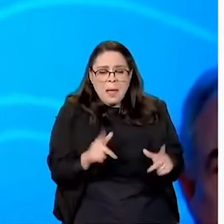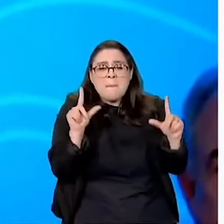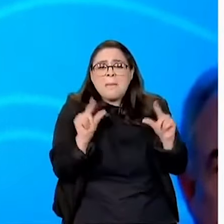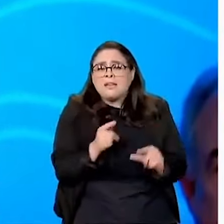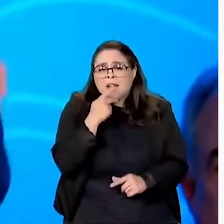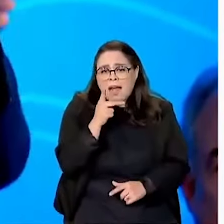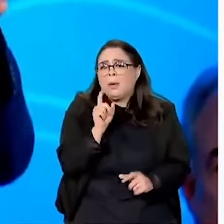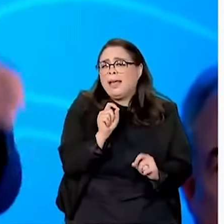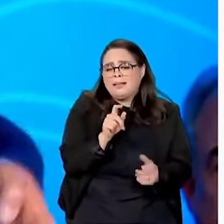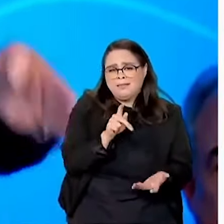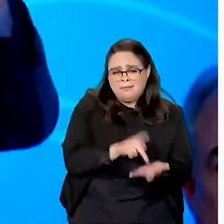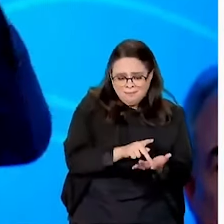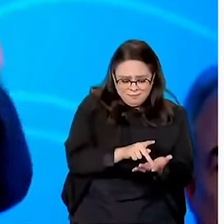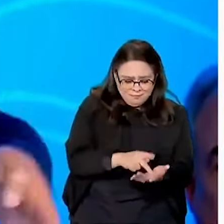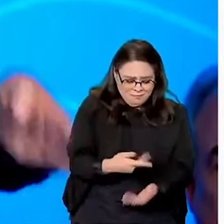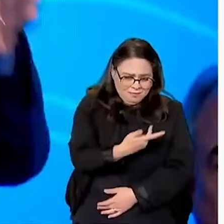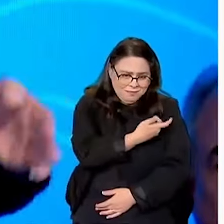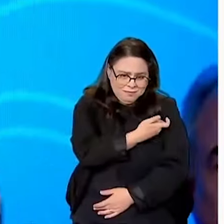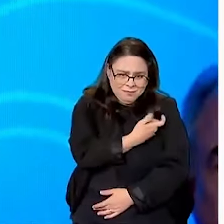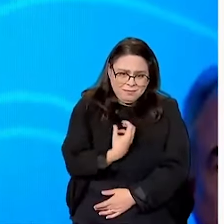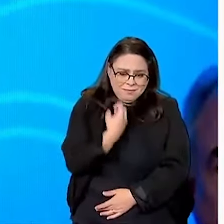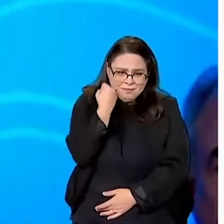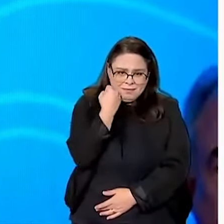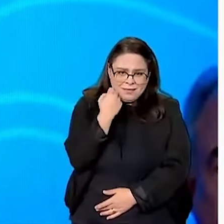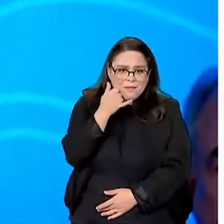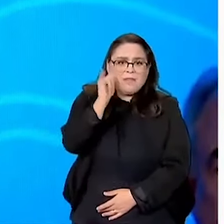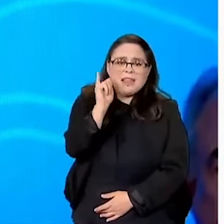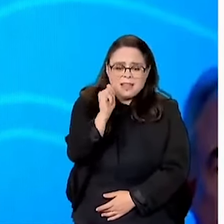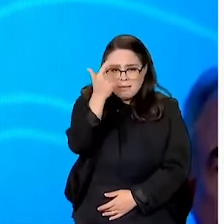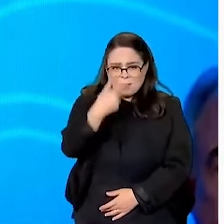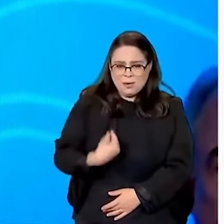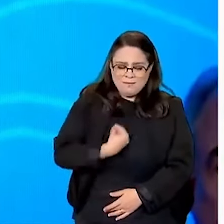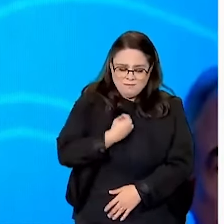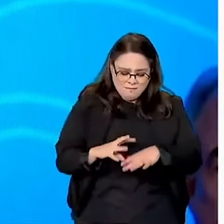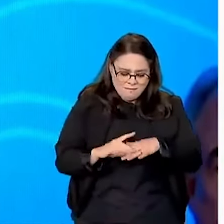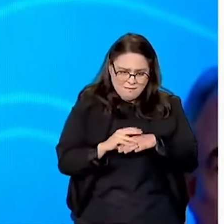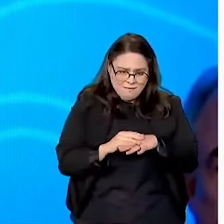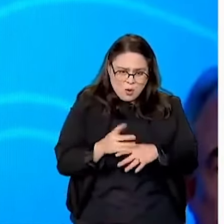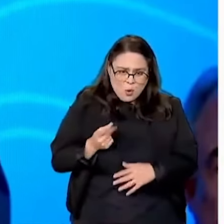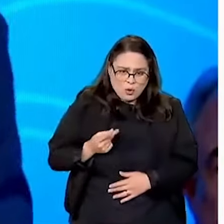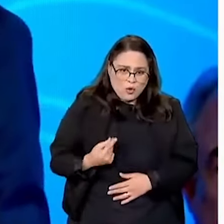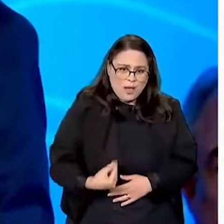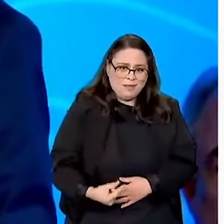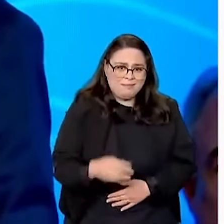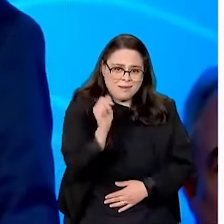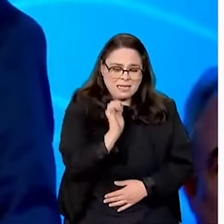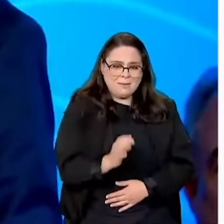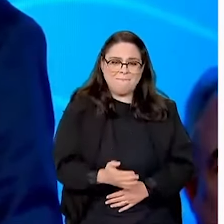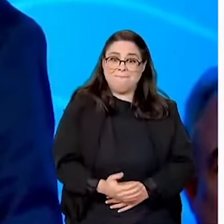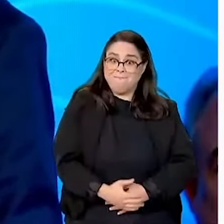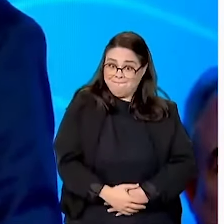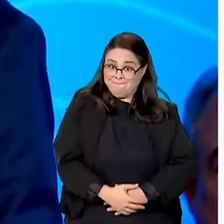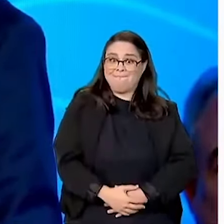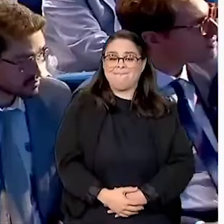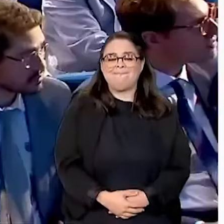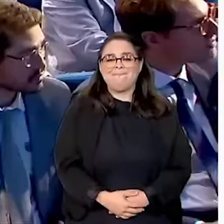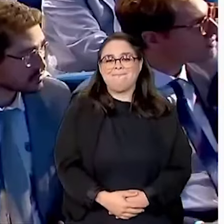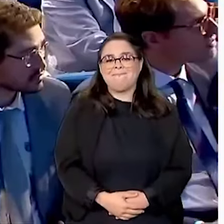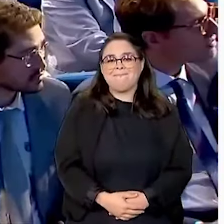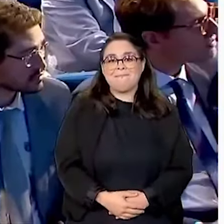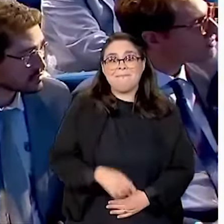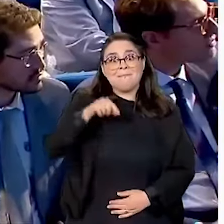dizer a verdade de que a vacina poderia evitar que muitas doenças continuassem prevalecendo no Brasil.